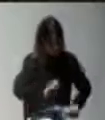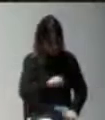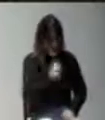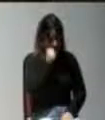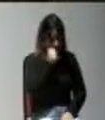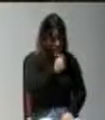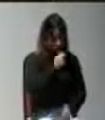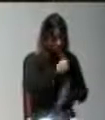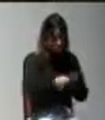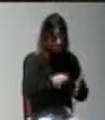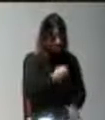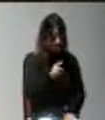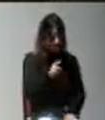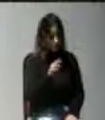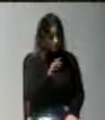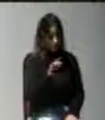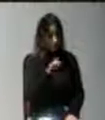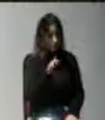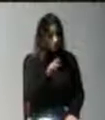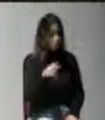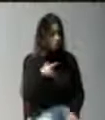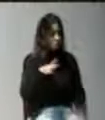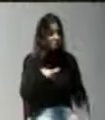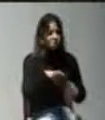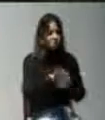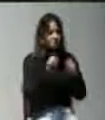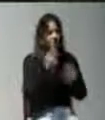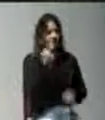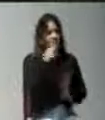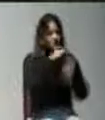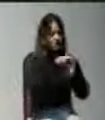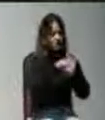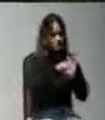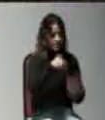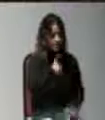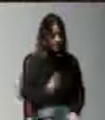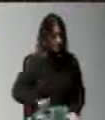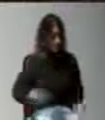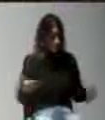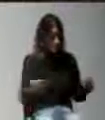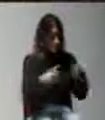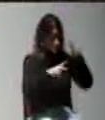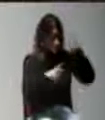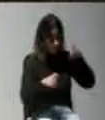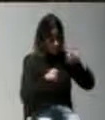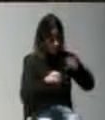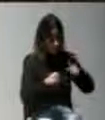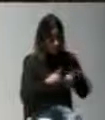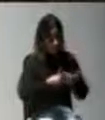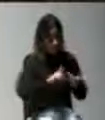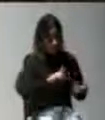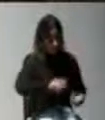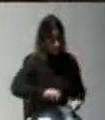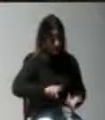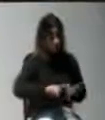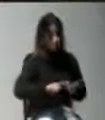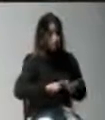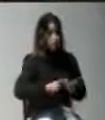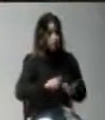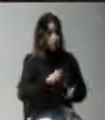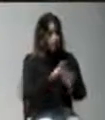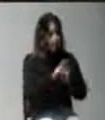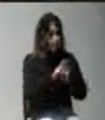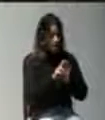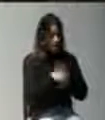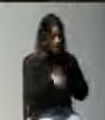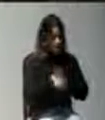Não estamos de acordo com o que dizem as normas públicas de hoje sobre a educação, sobre gênero, sobre racismo